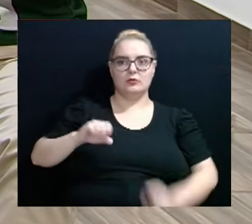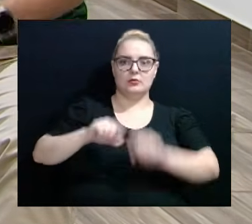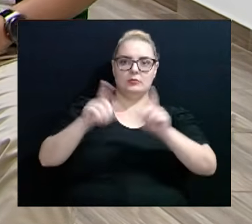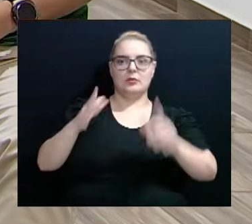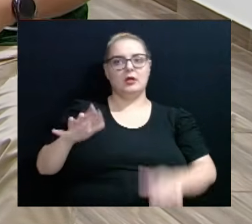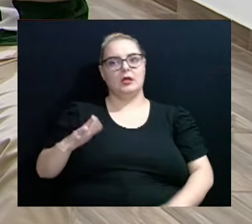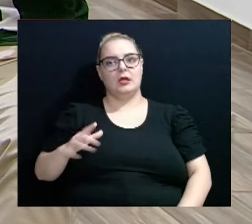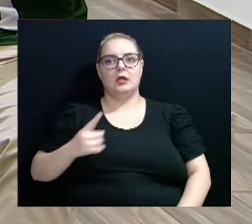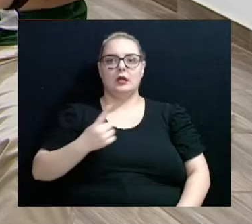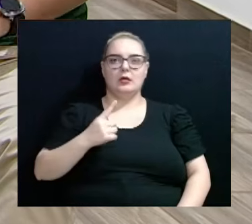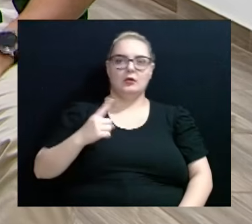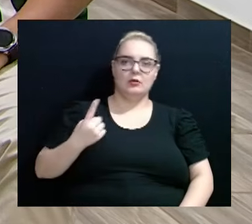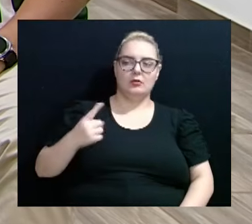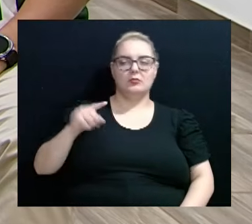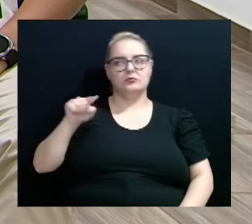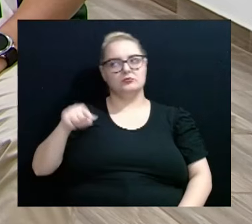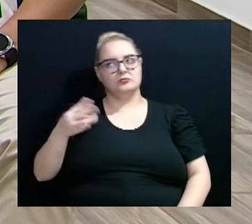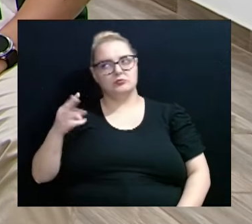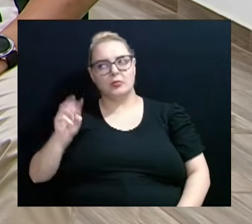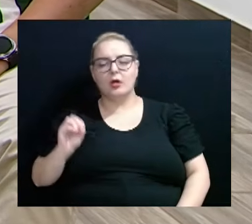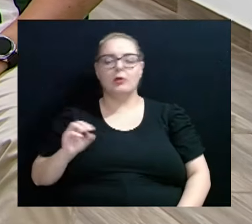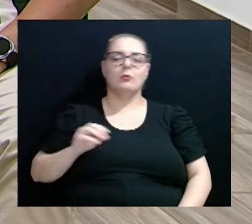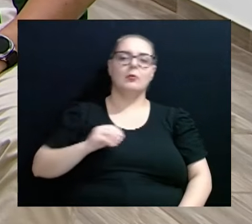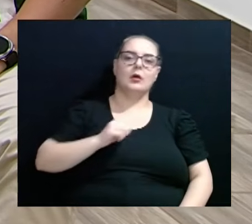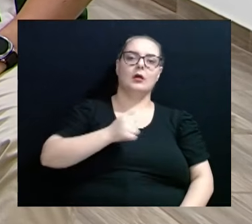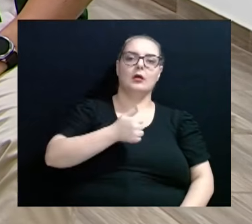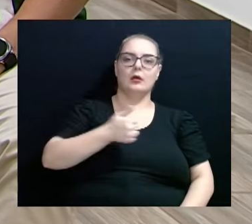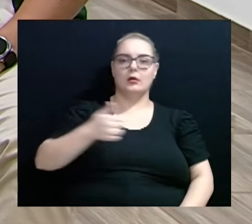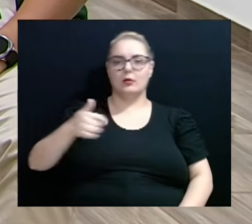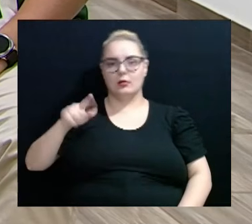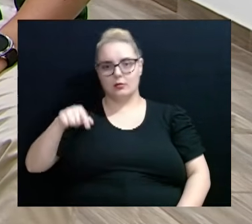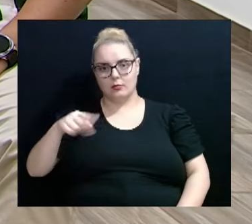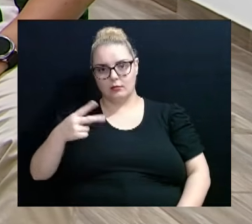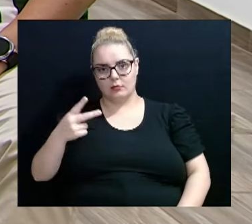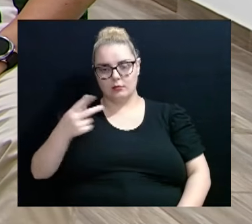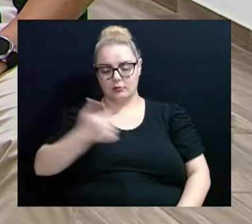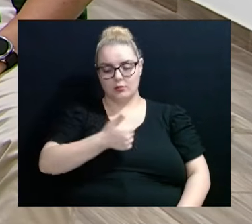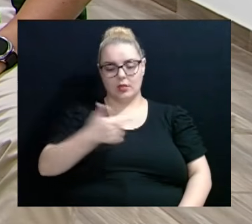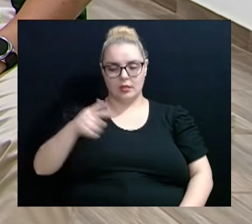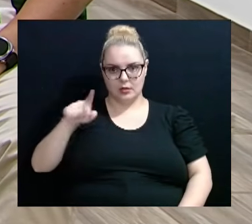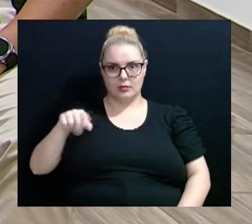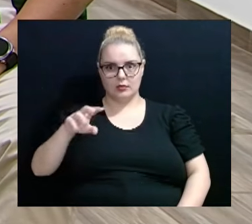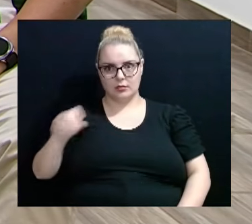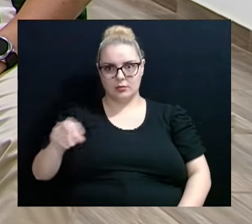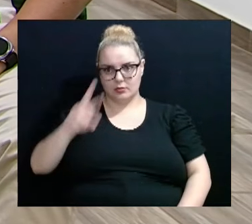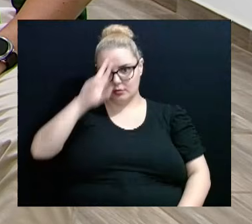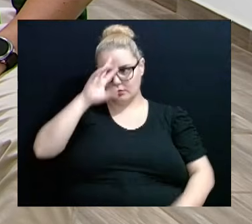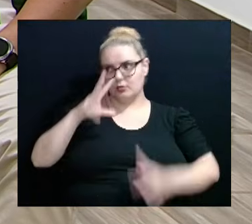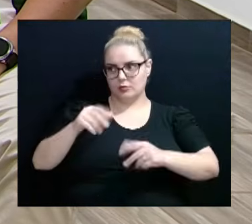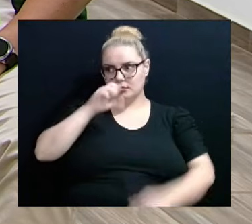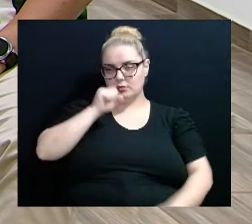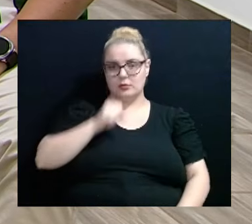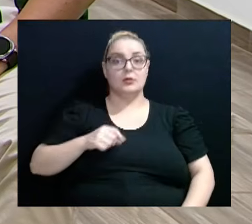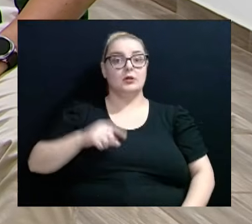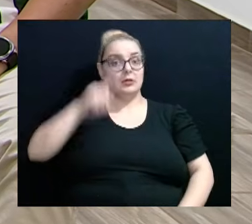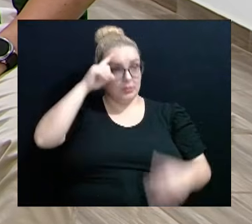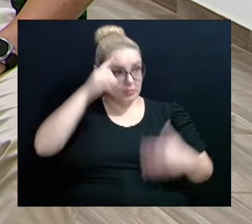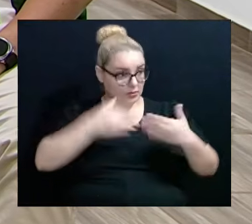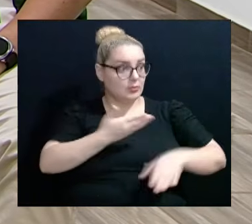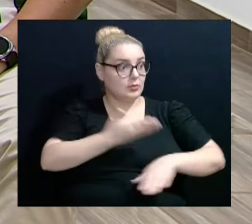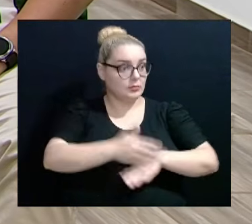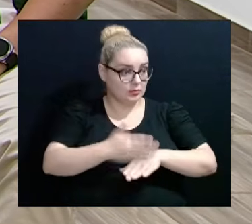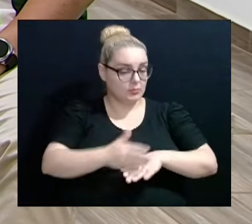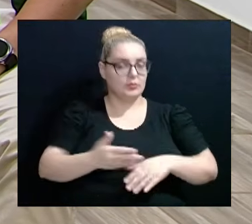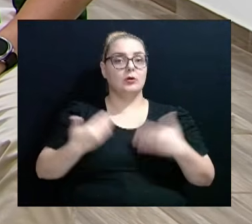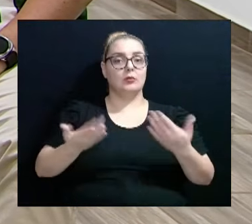8h30, 9 horas e vão por volta de 11h30, meio-dia, todos os sábados. Ou seja, bastante treino aí, uma rotina